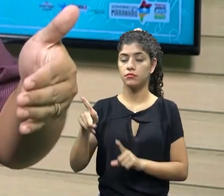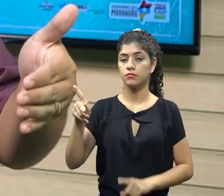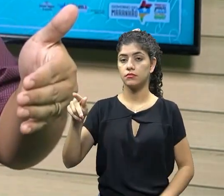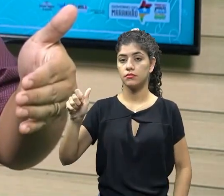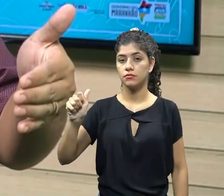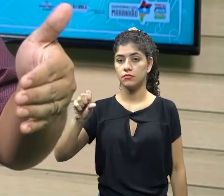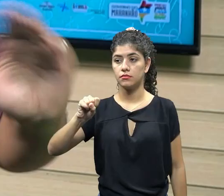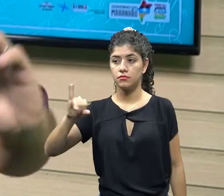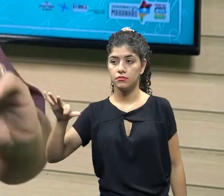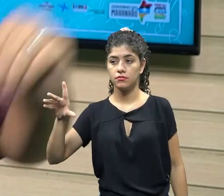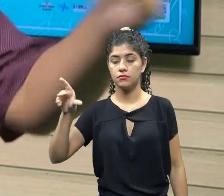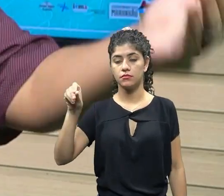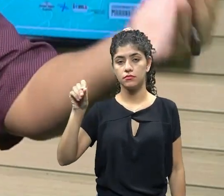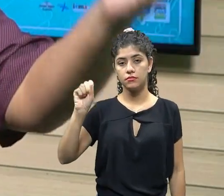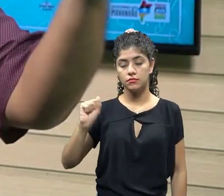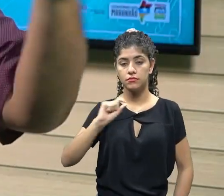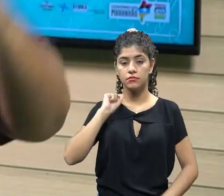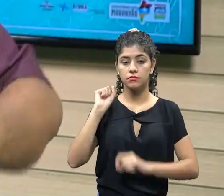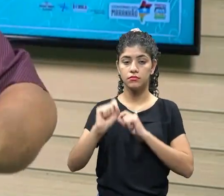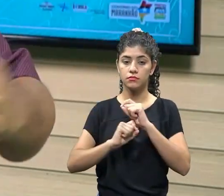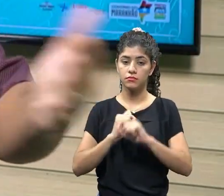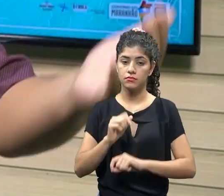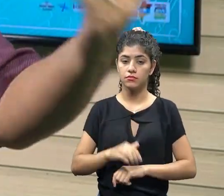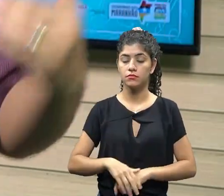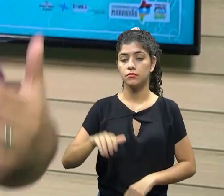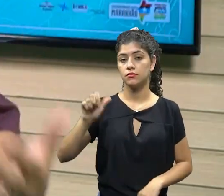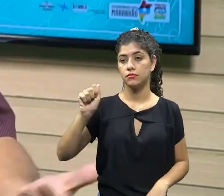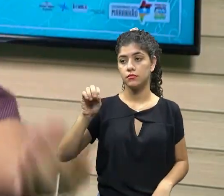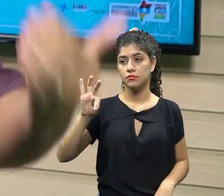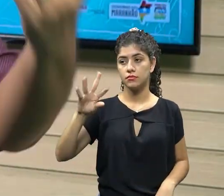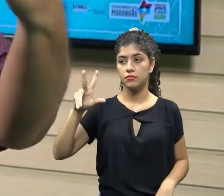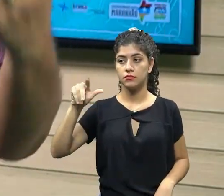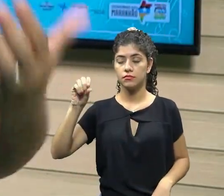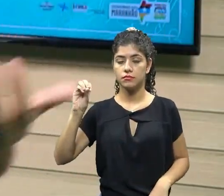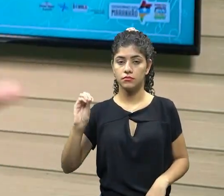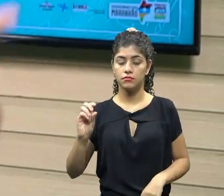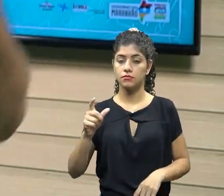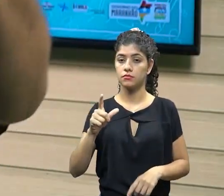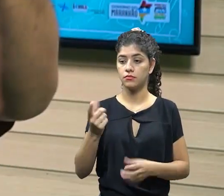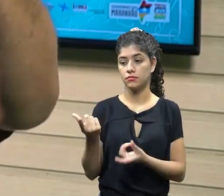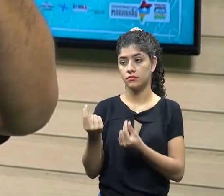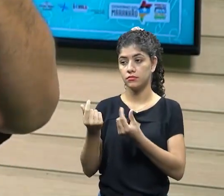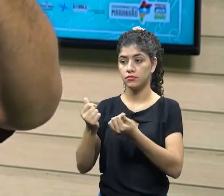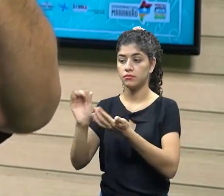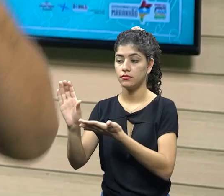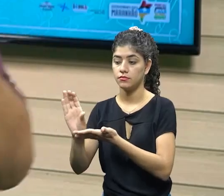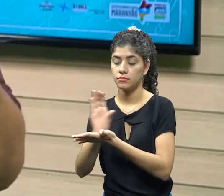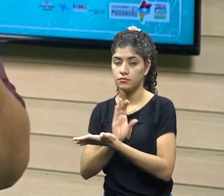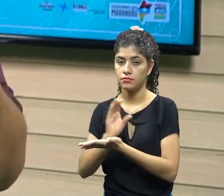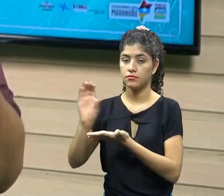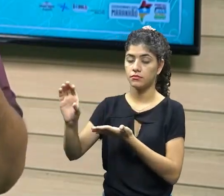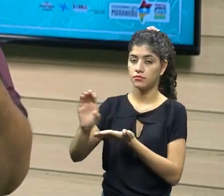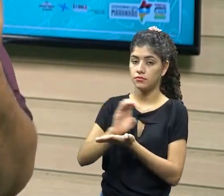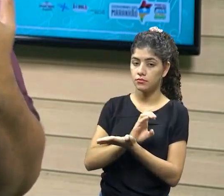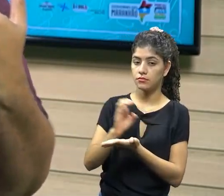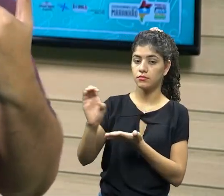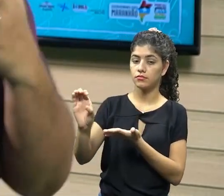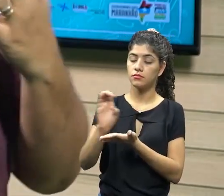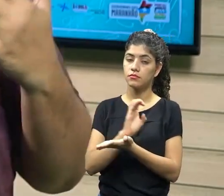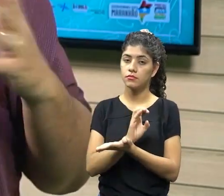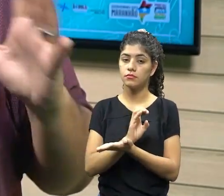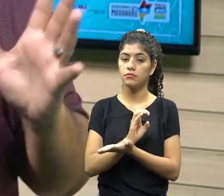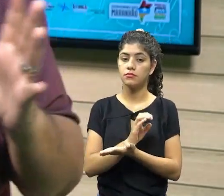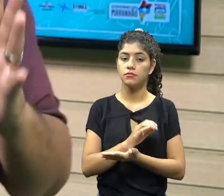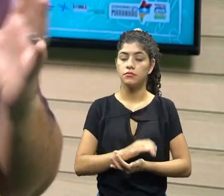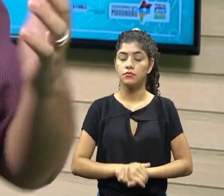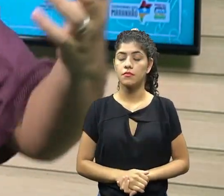ativos, o que são ativos? É o dinheiro que está a receber, está entrando, está circulando de forma em direção à empresa, né? De